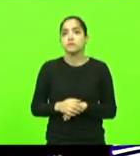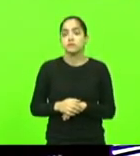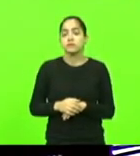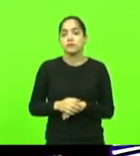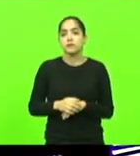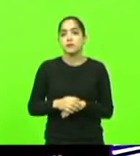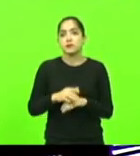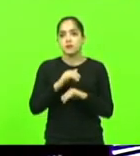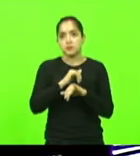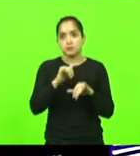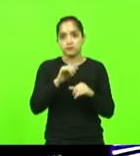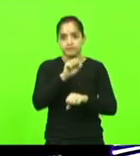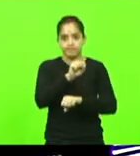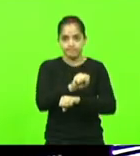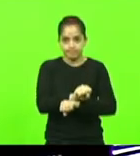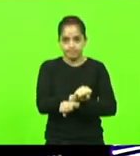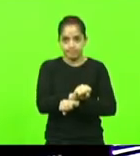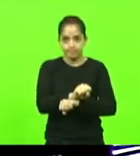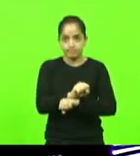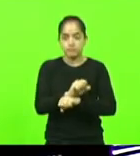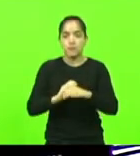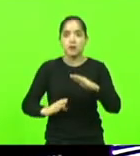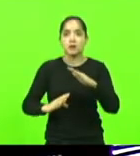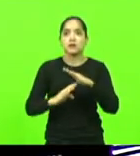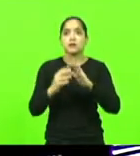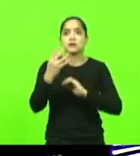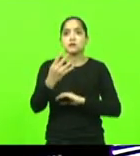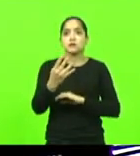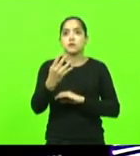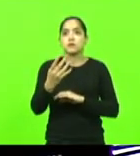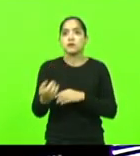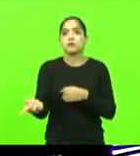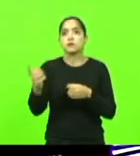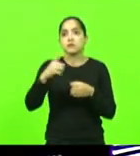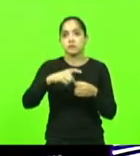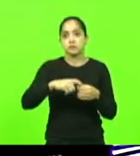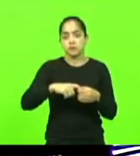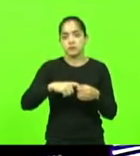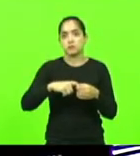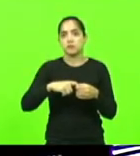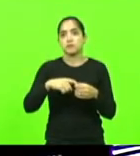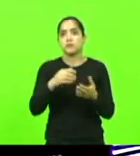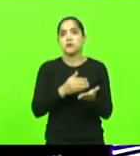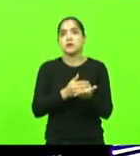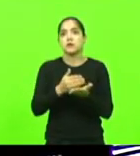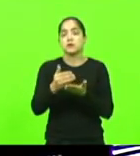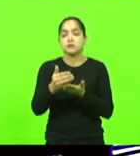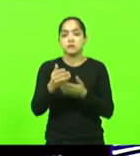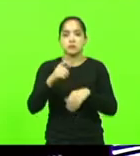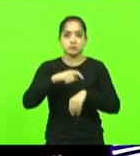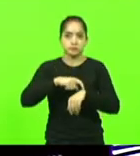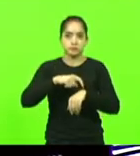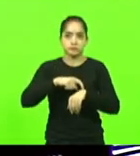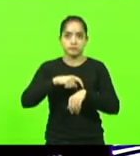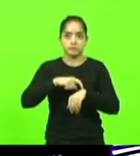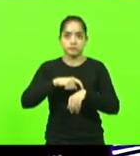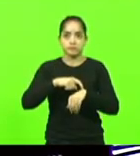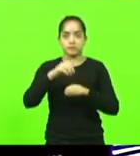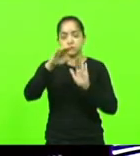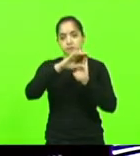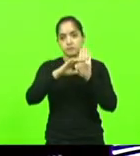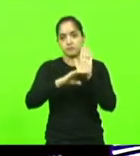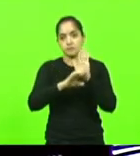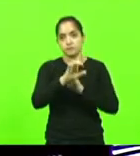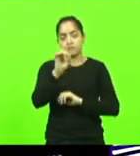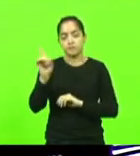senhor presidente suspendeu a sessão até às 16 horas e, reaberta a sessão, o senhor presidente adentrou no próximo horário. Ordem do